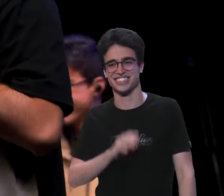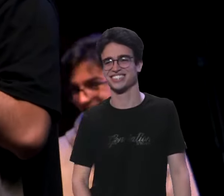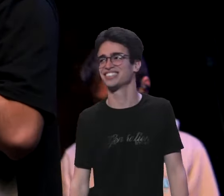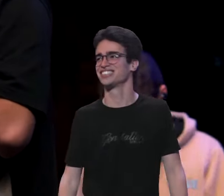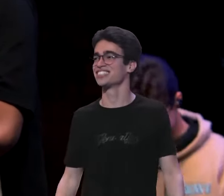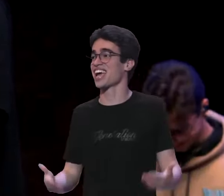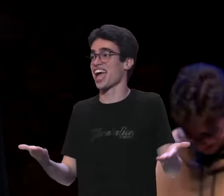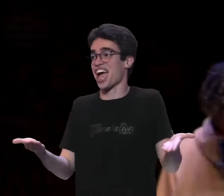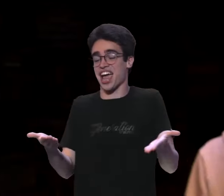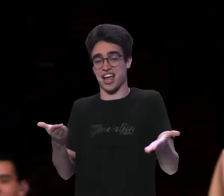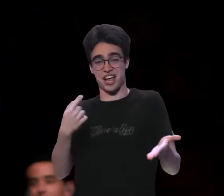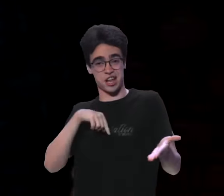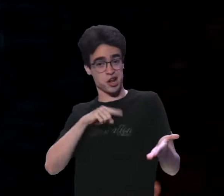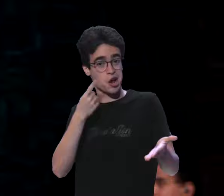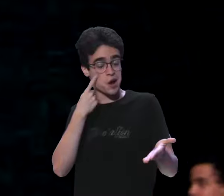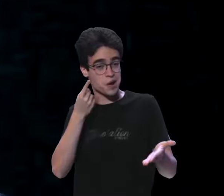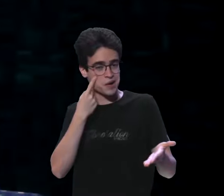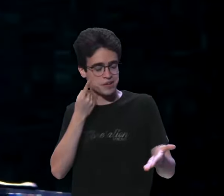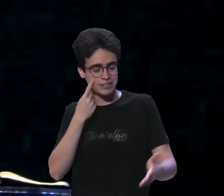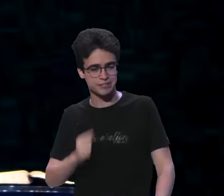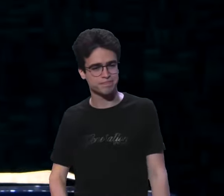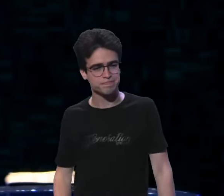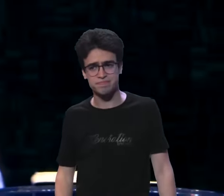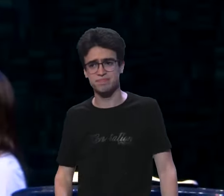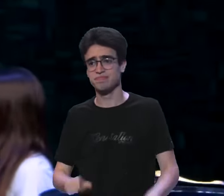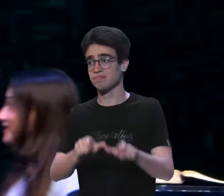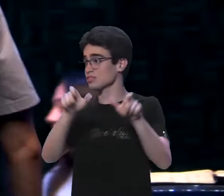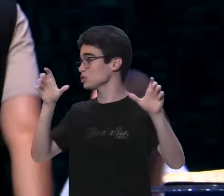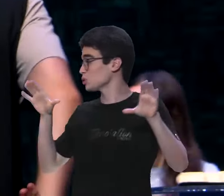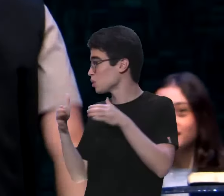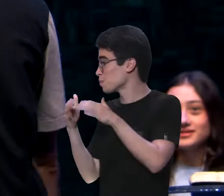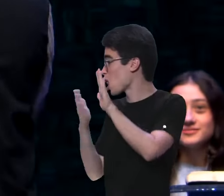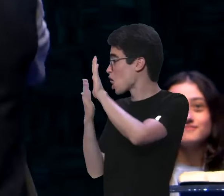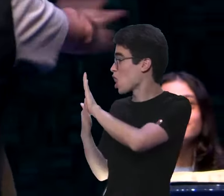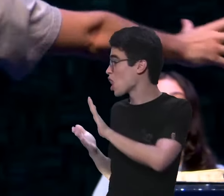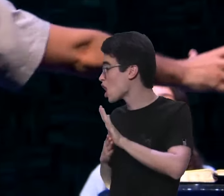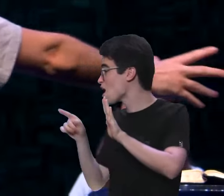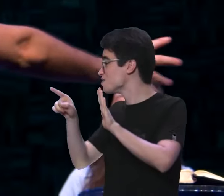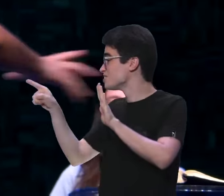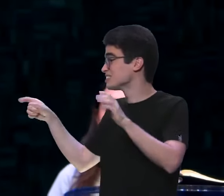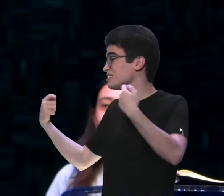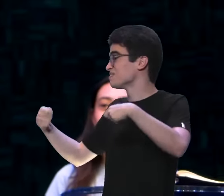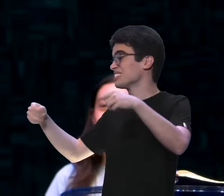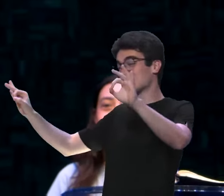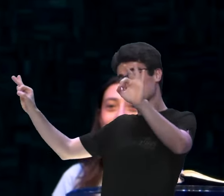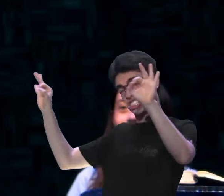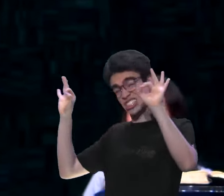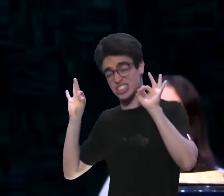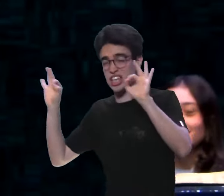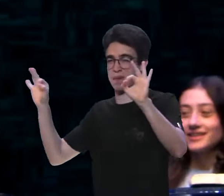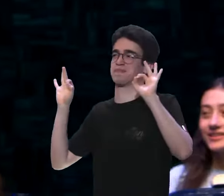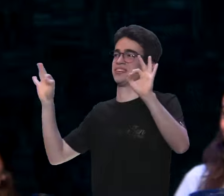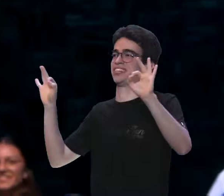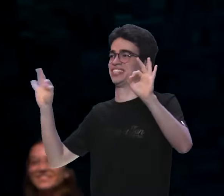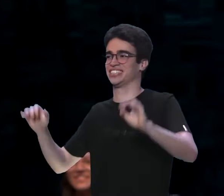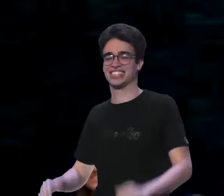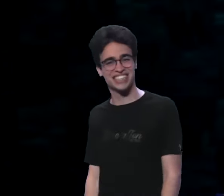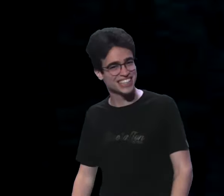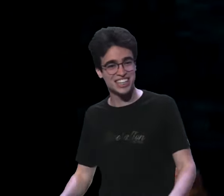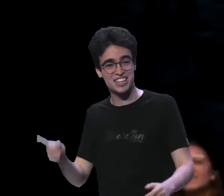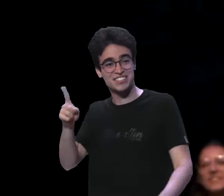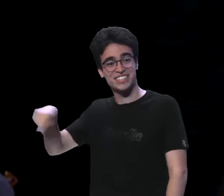Nós vamos fazer o seguinte. O pessoal do louvor, vocês têm que estar trincando, sem vergonha. Está na presença